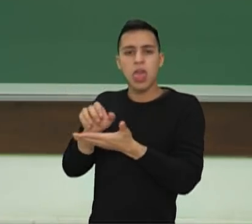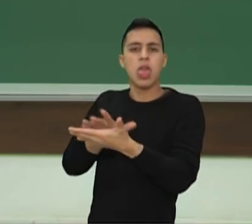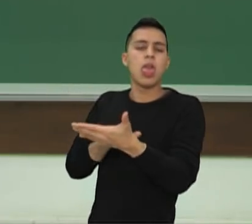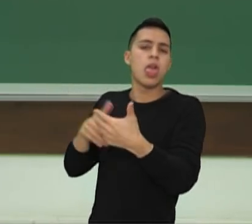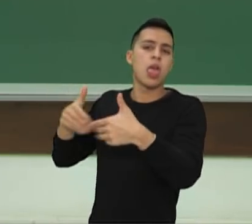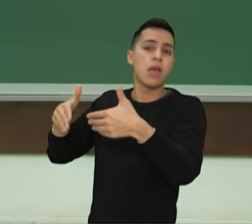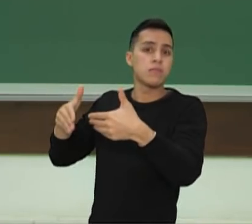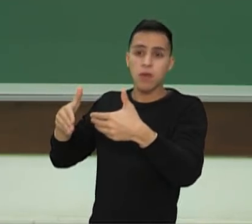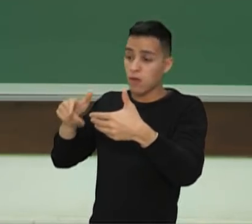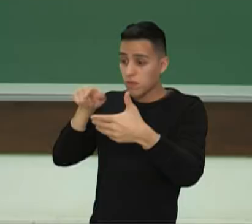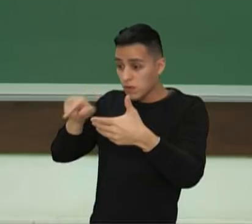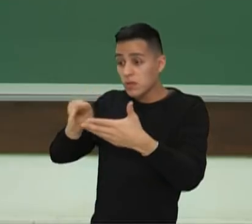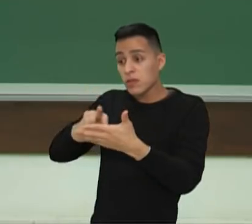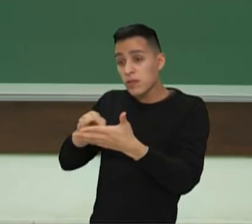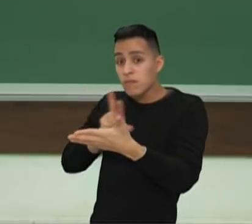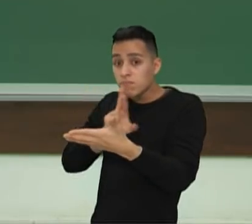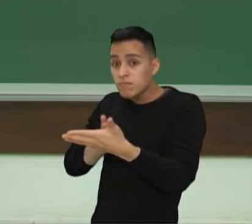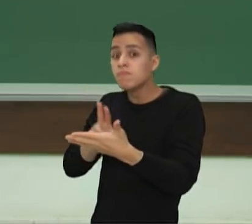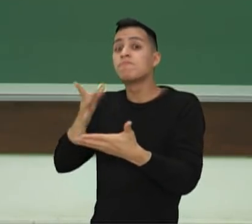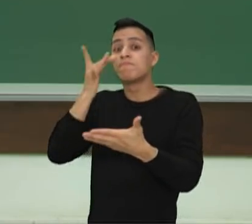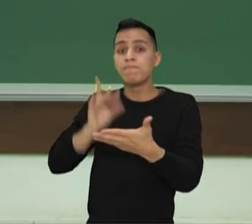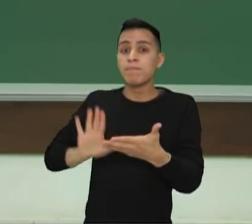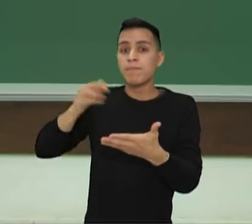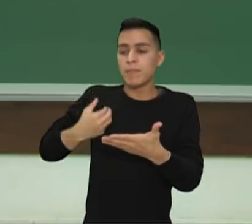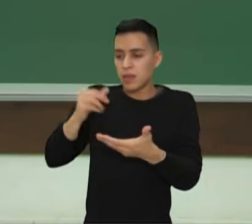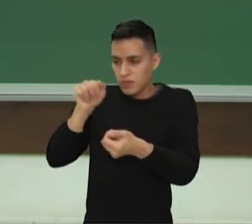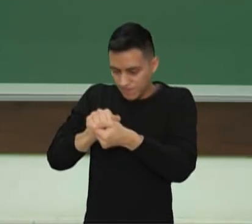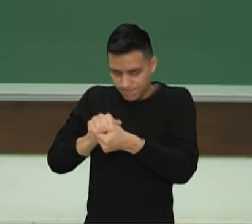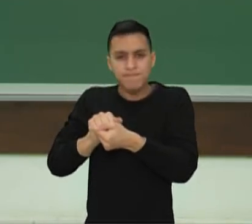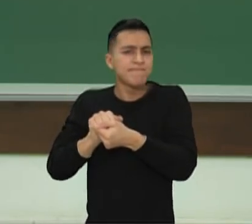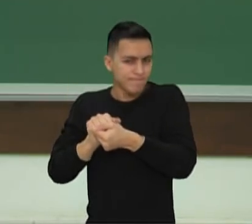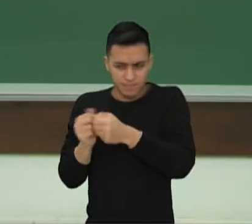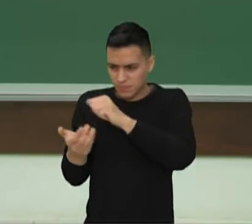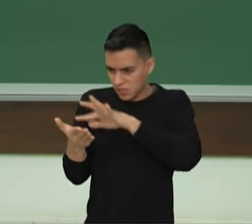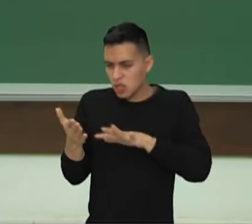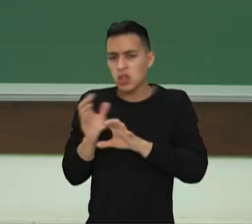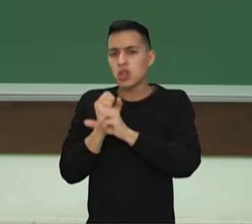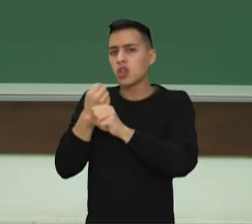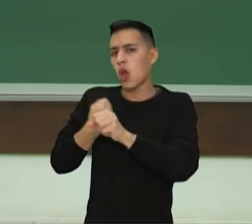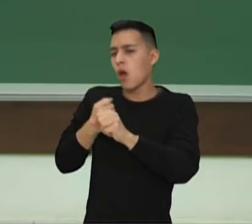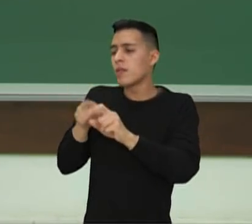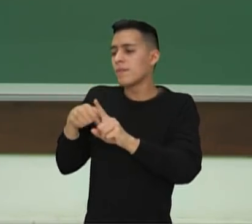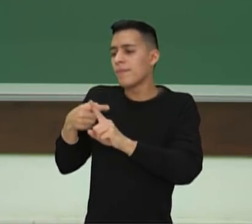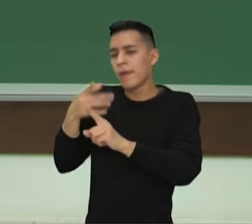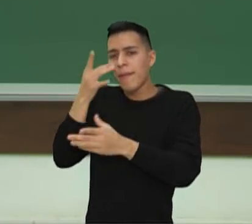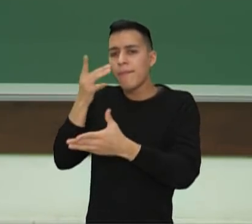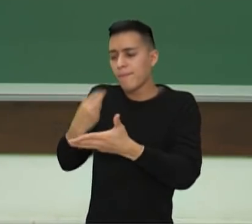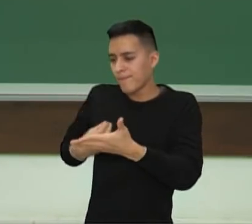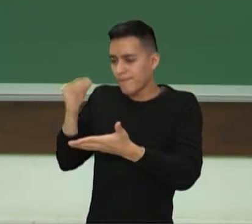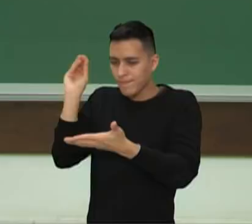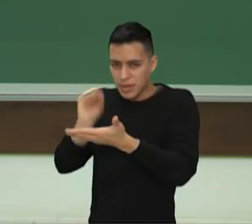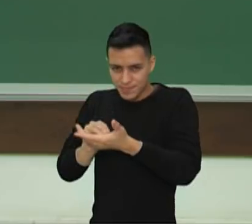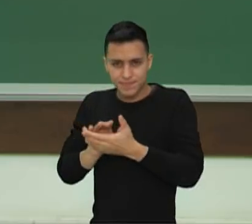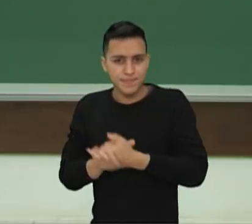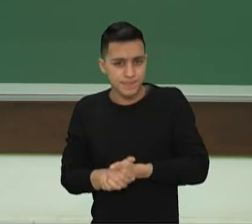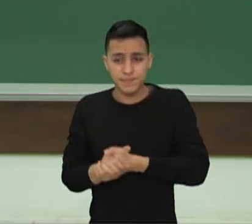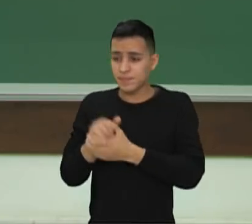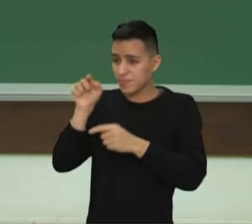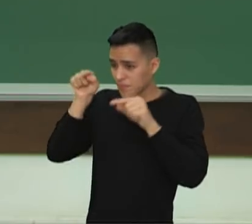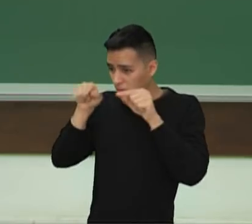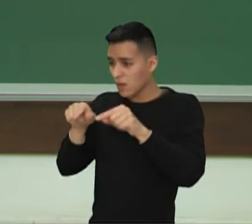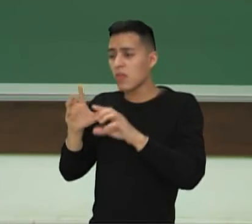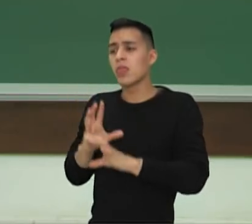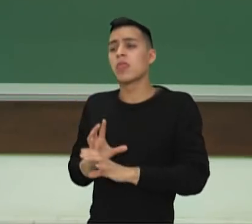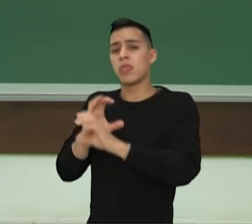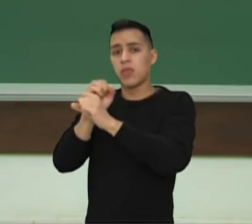vale a sua presença, né? Além de valer notas, as atividades estão lá, ela vai valer a sua presença e com que isso faça que você